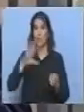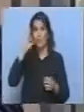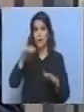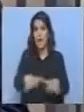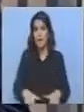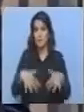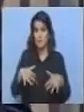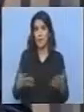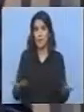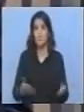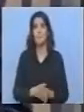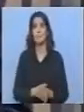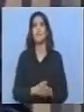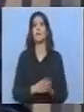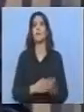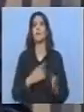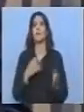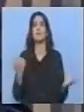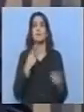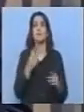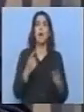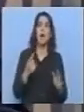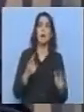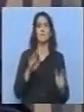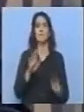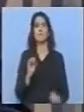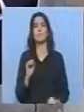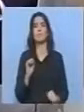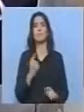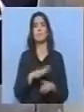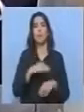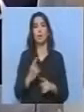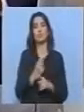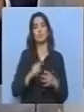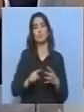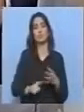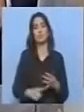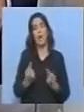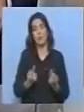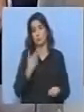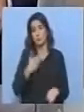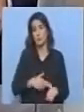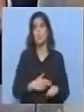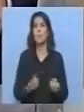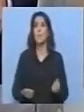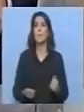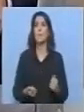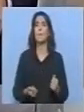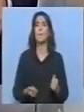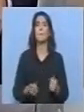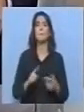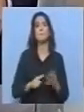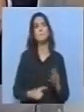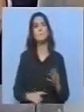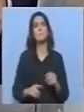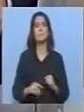da República, digam assim, não, nós entendemos que por várias razões, e até há algumas razões boas para isso, nós